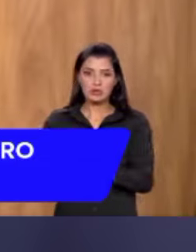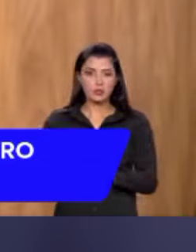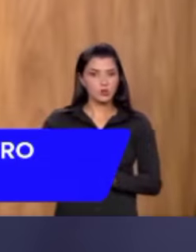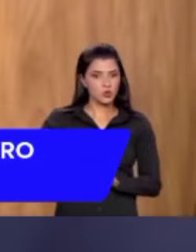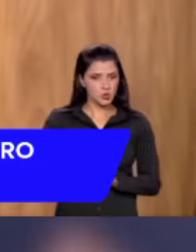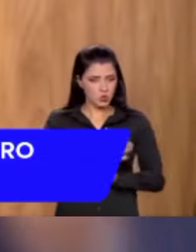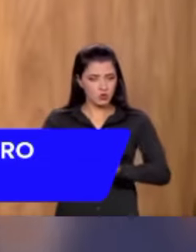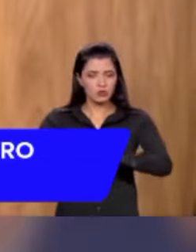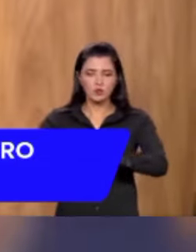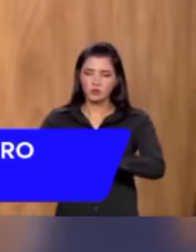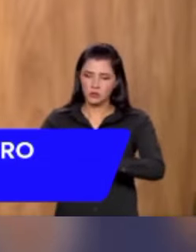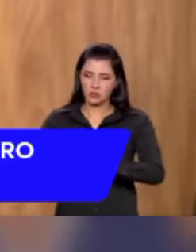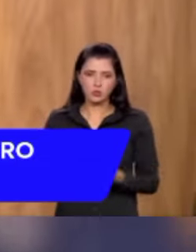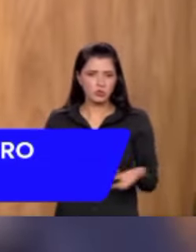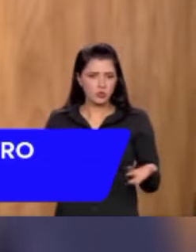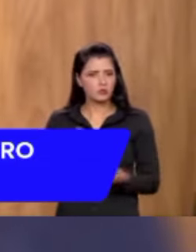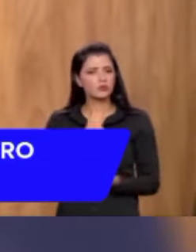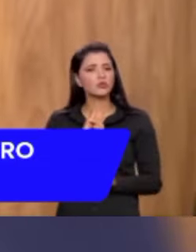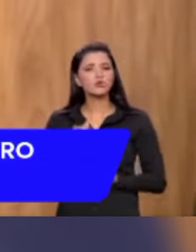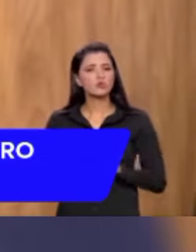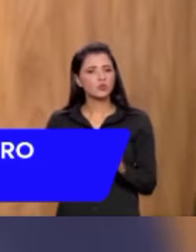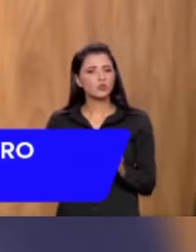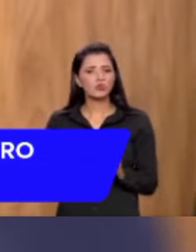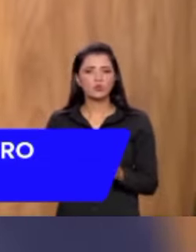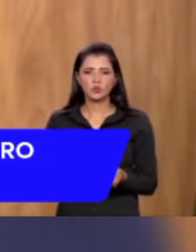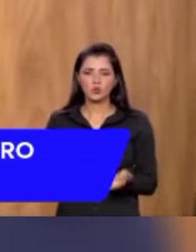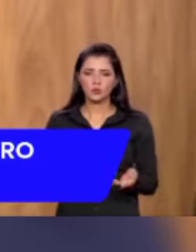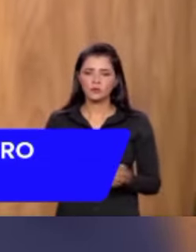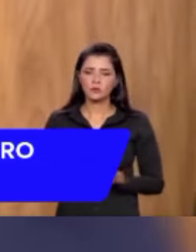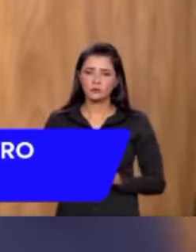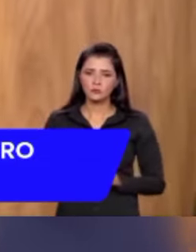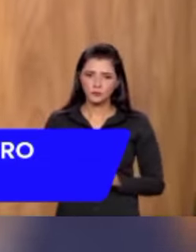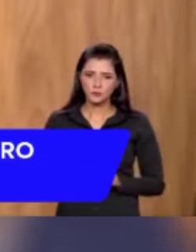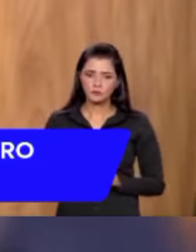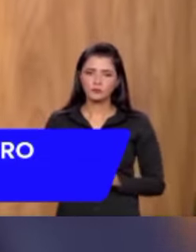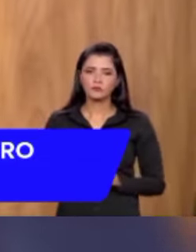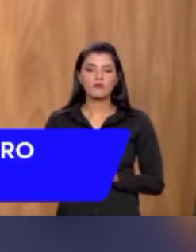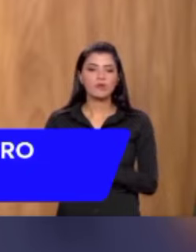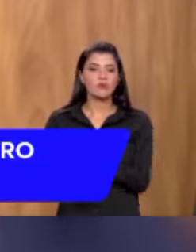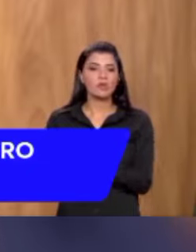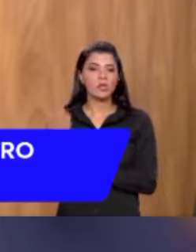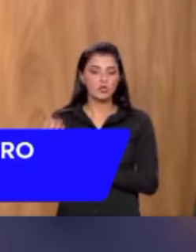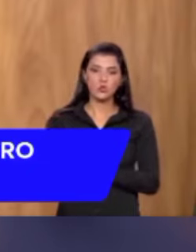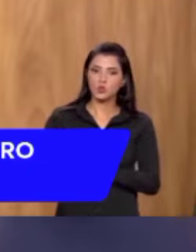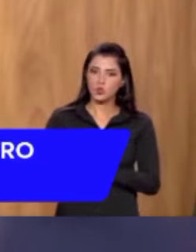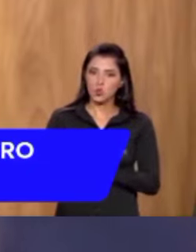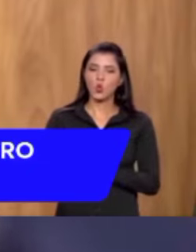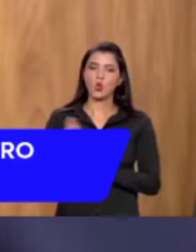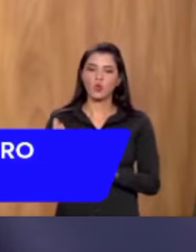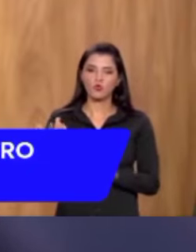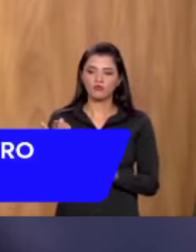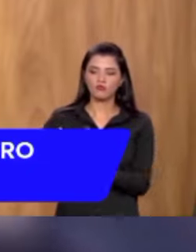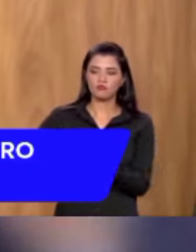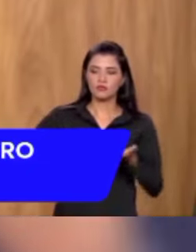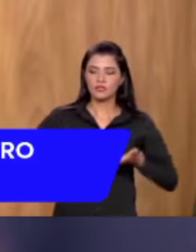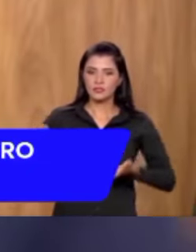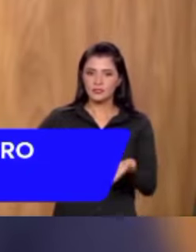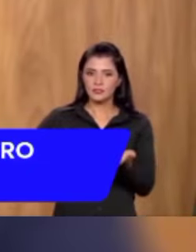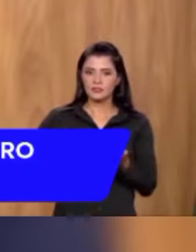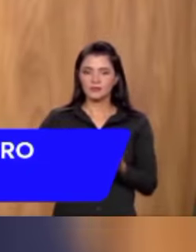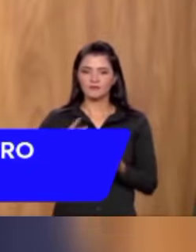nova época temos um frente a nós a construção de um novo mapa de colaboração,